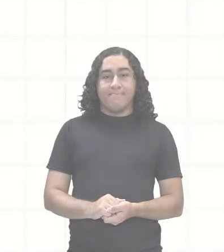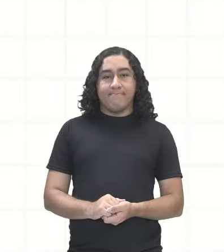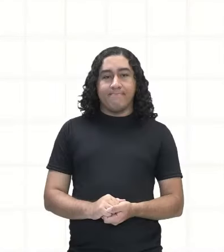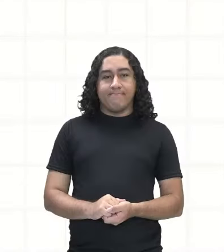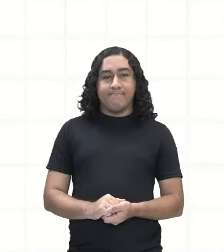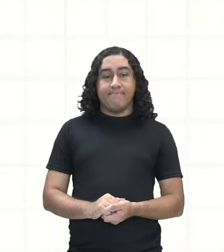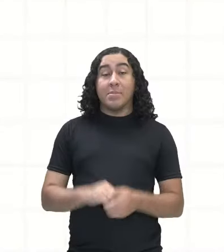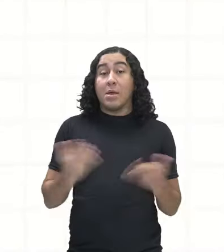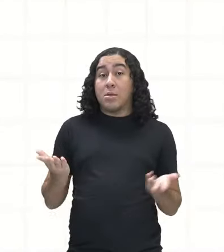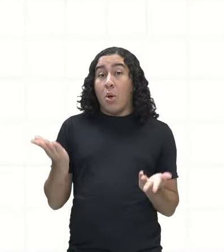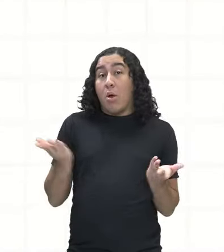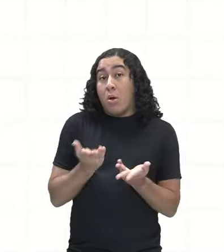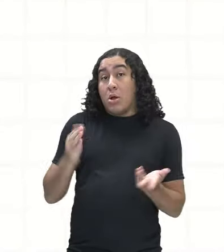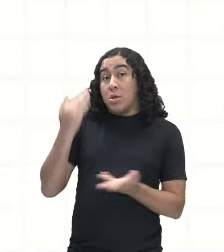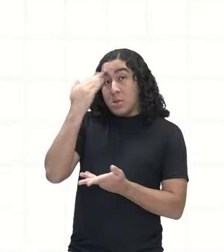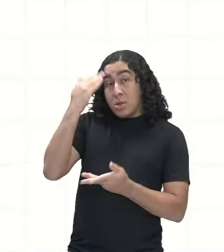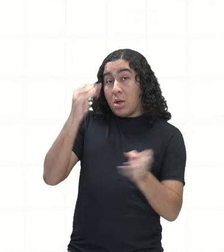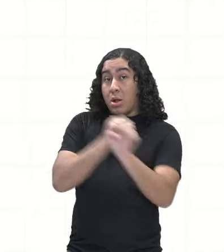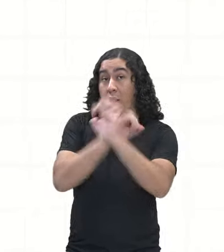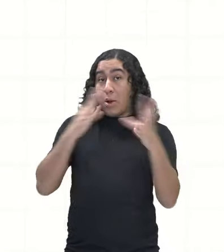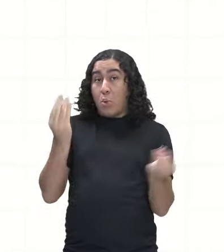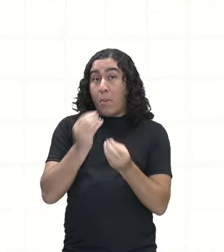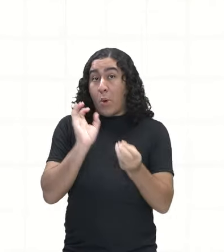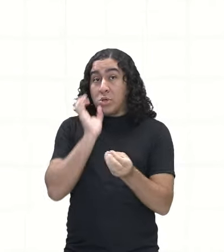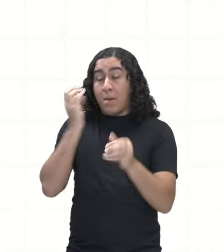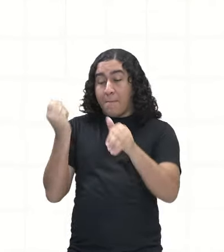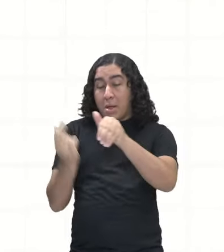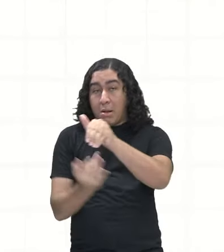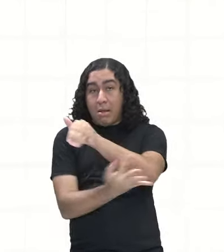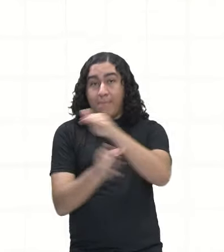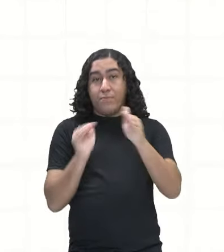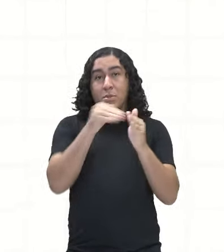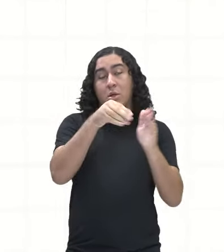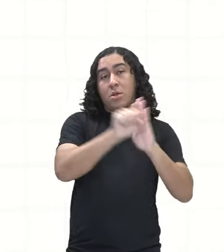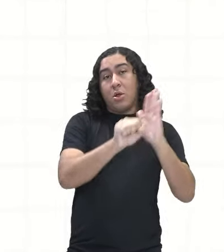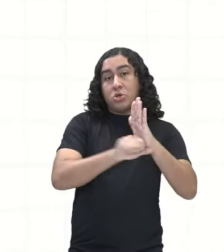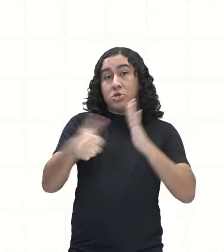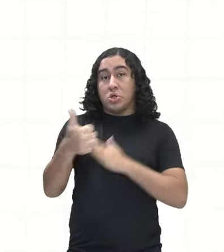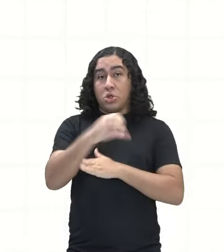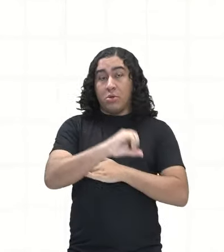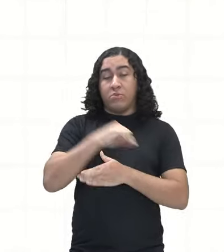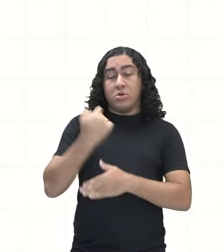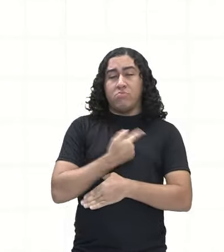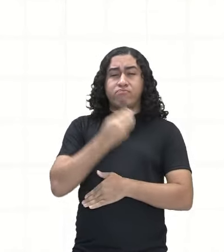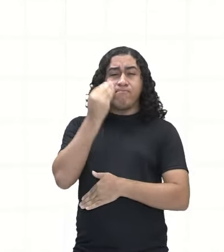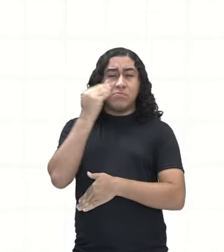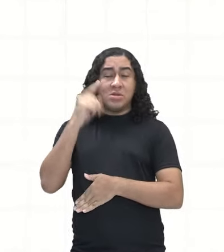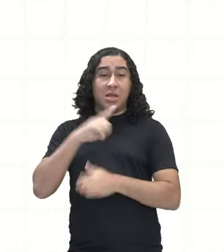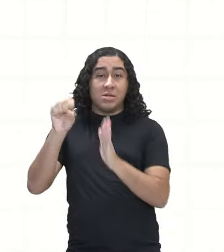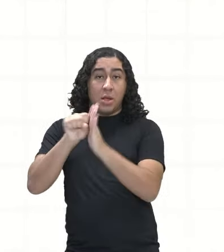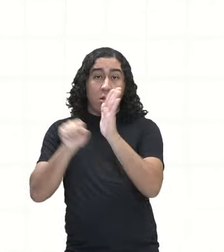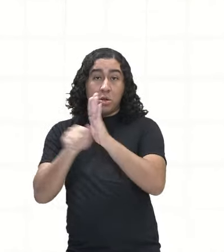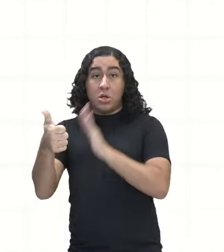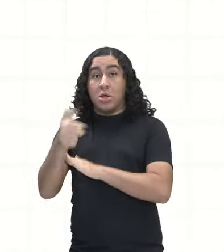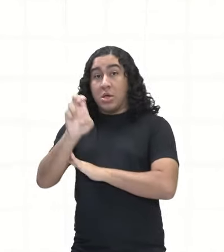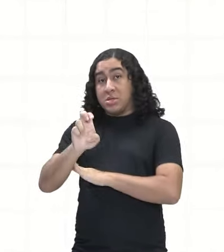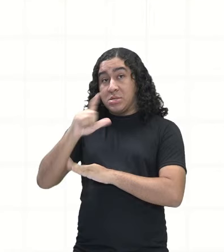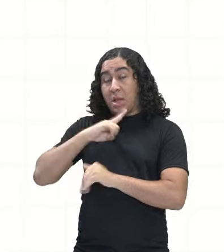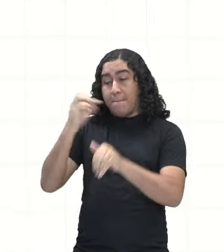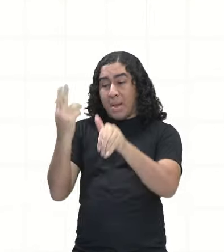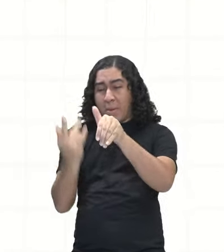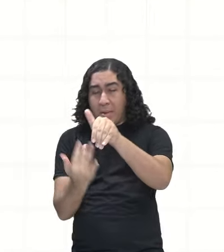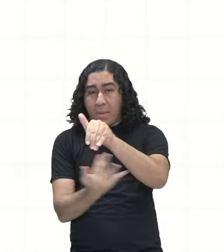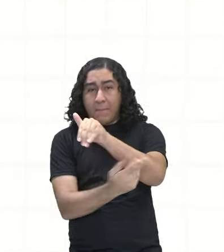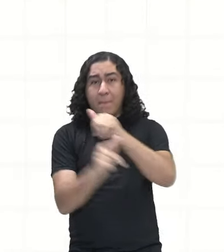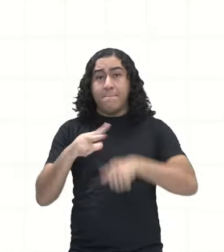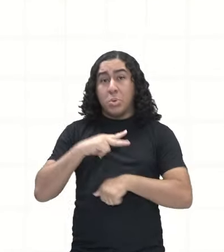partir desse momento como foram os fluxos migratórios até o século XIX Tá bom a gente vai pegar aqui o século XV com a colonização portuguesa e